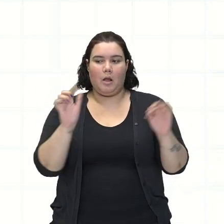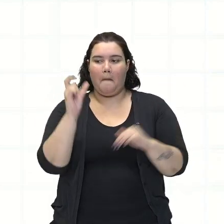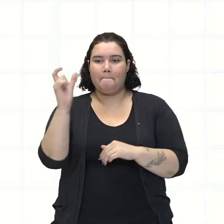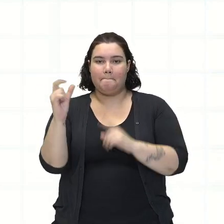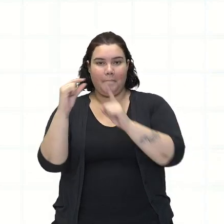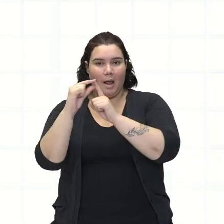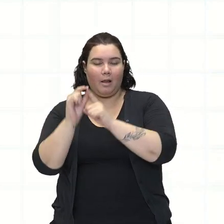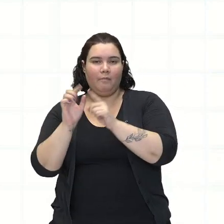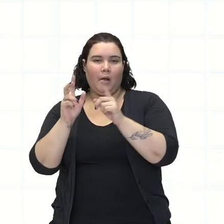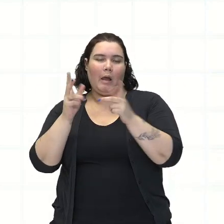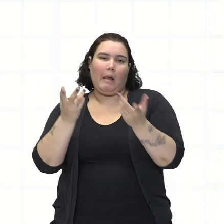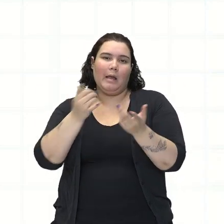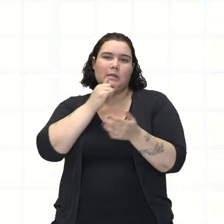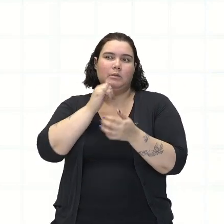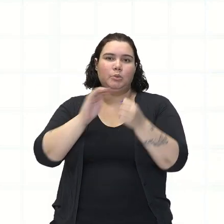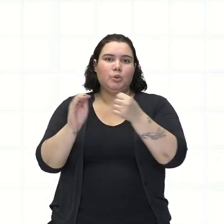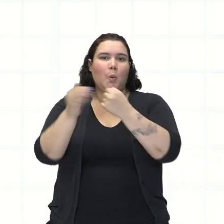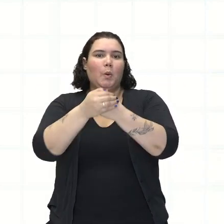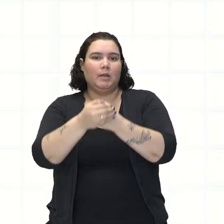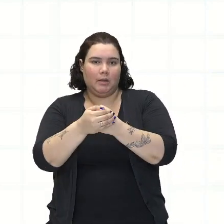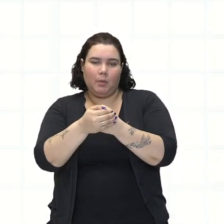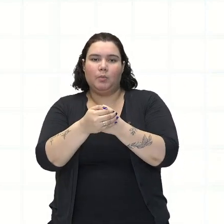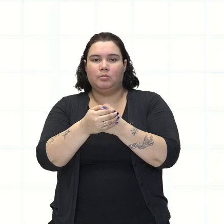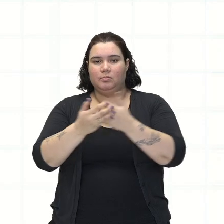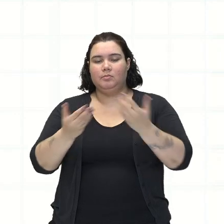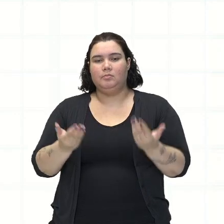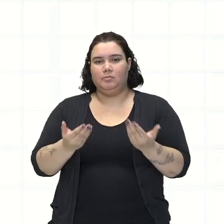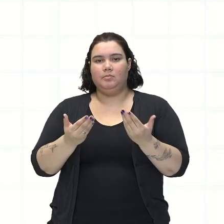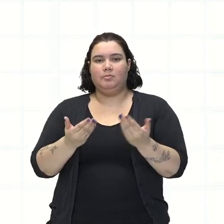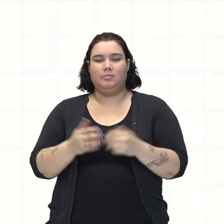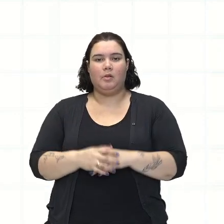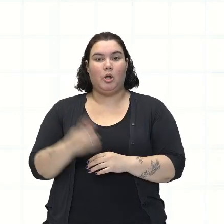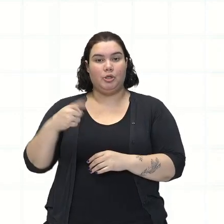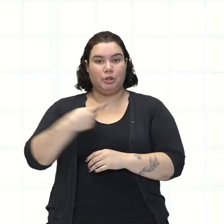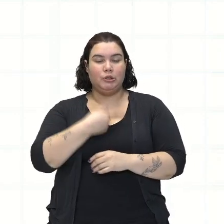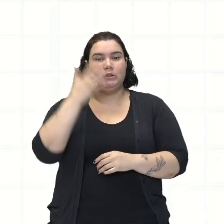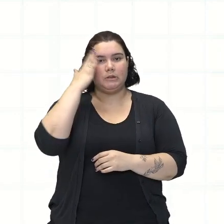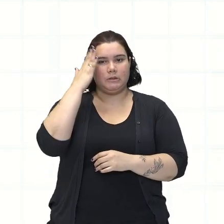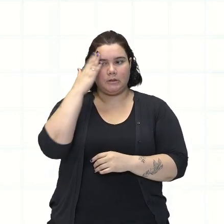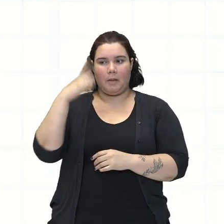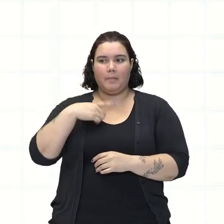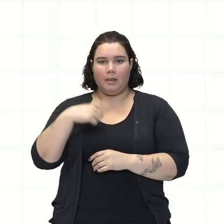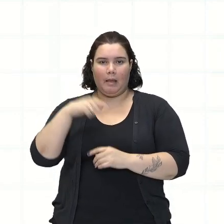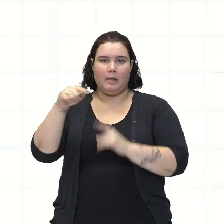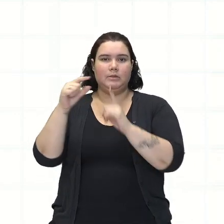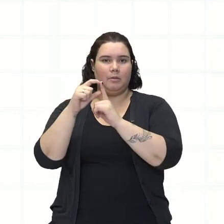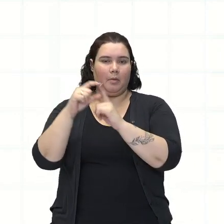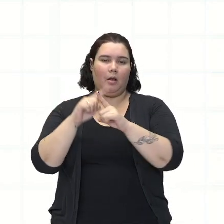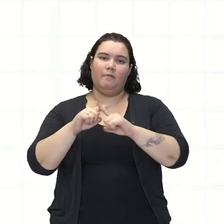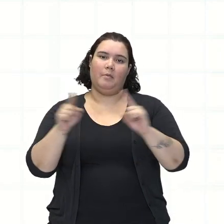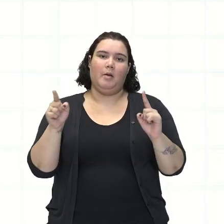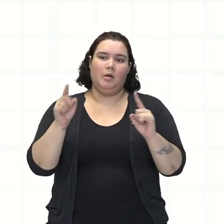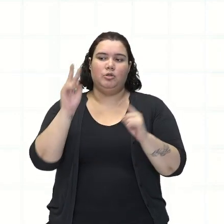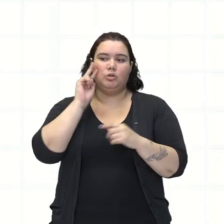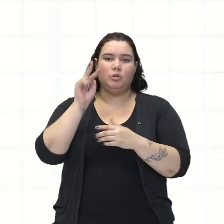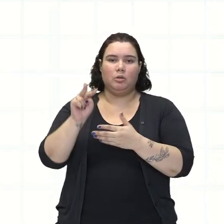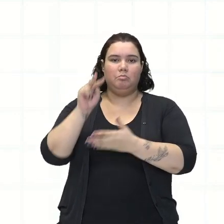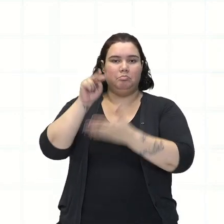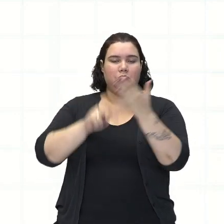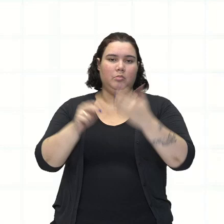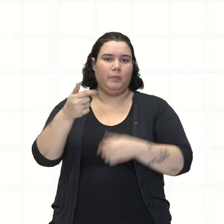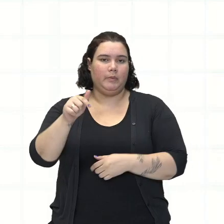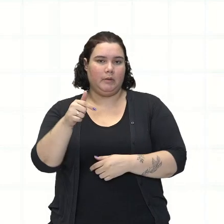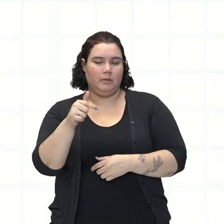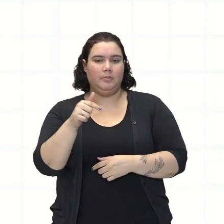sujeito elíptico é caracterizado justamente por ele estar lá. Eu consigo reconhecer, mas não está escrito. Então, ele vai